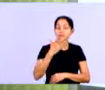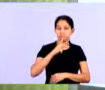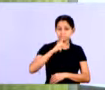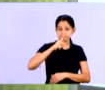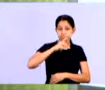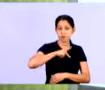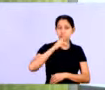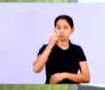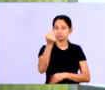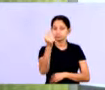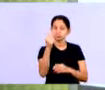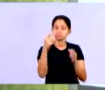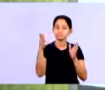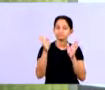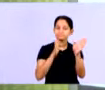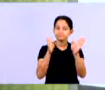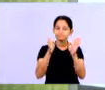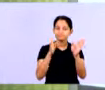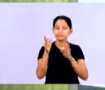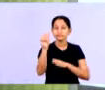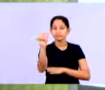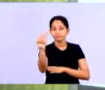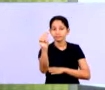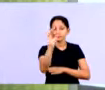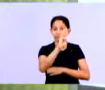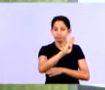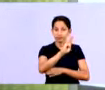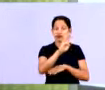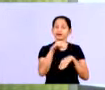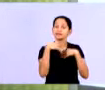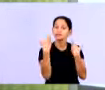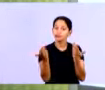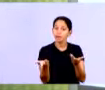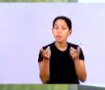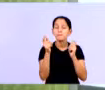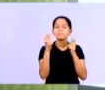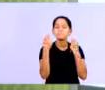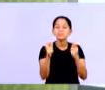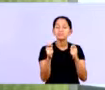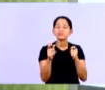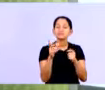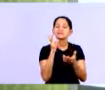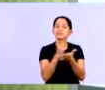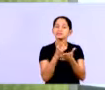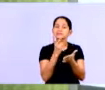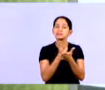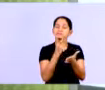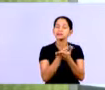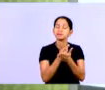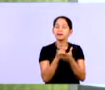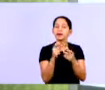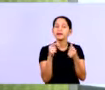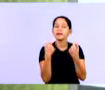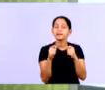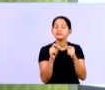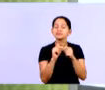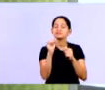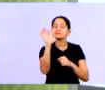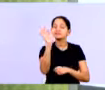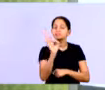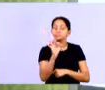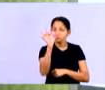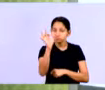a gente está falando que a taxa ou o retorno desse capital precisa estar associado ou linkado com uma taxa de juros